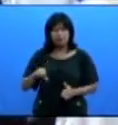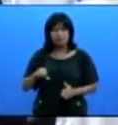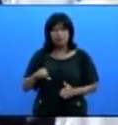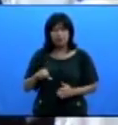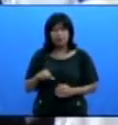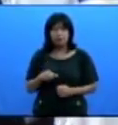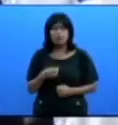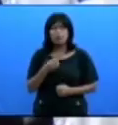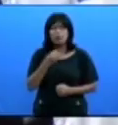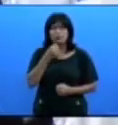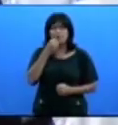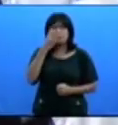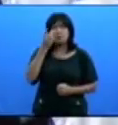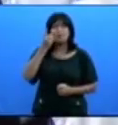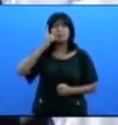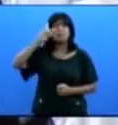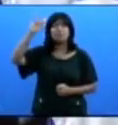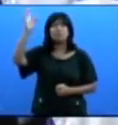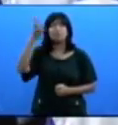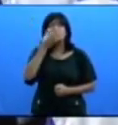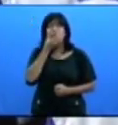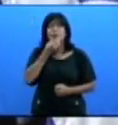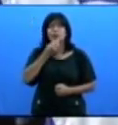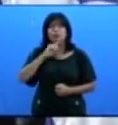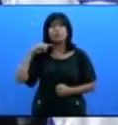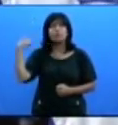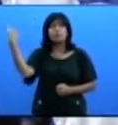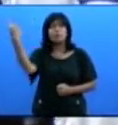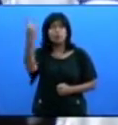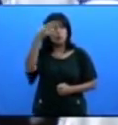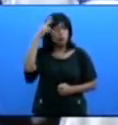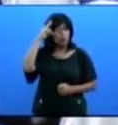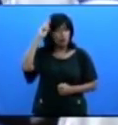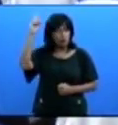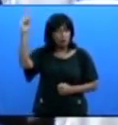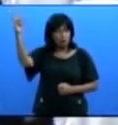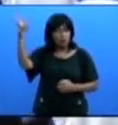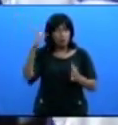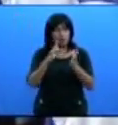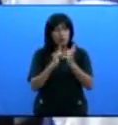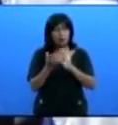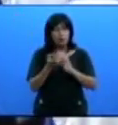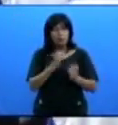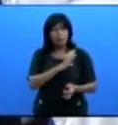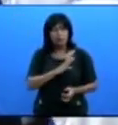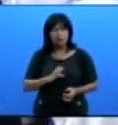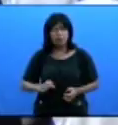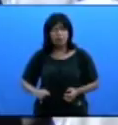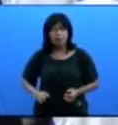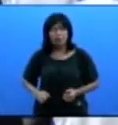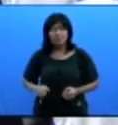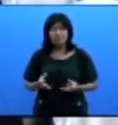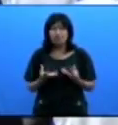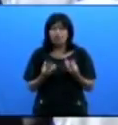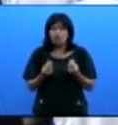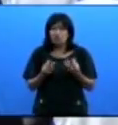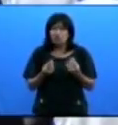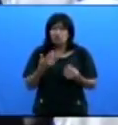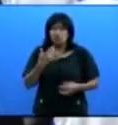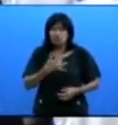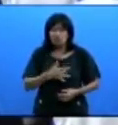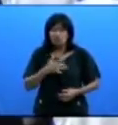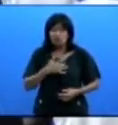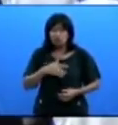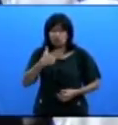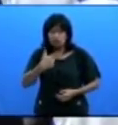Bendito seja o Deus e Pai de nosso Senhor Jesus Cristo, que segundo a grande misericórdia nos gerou de